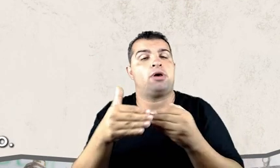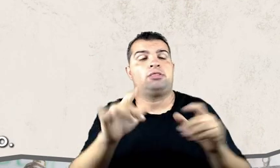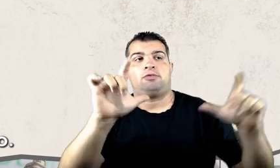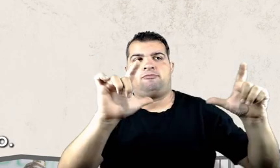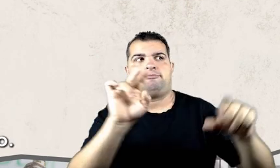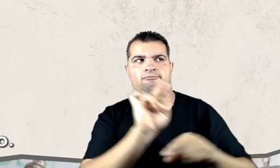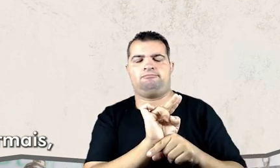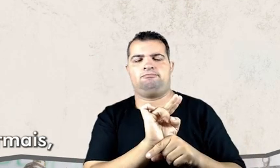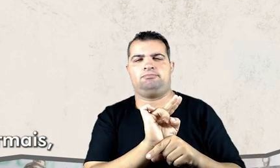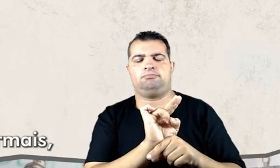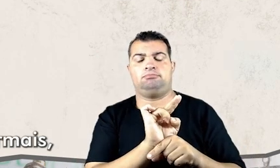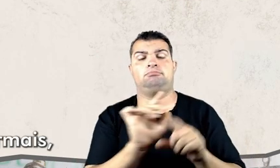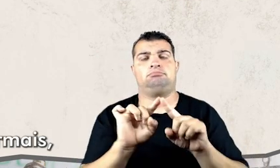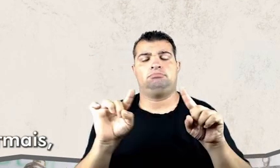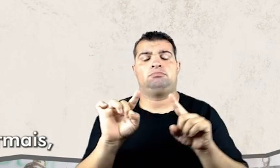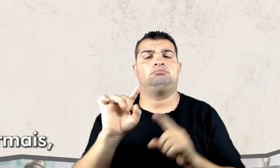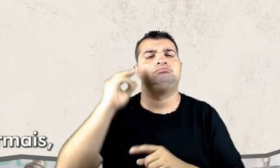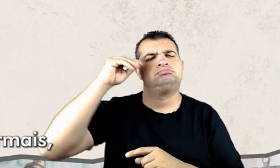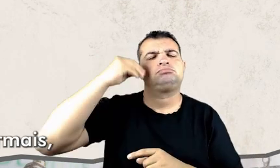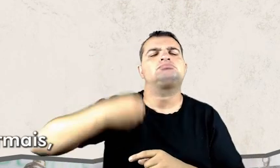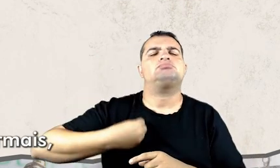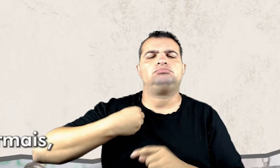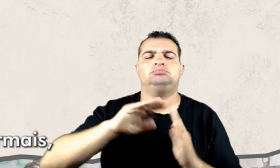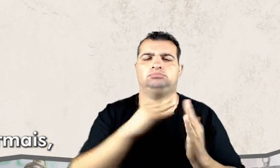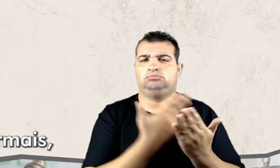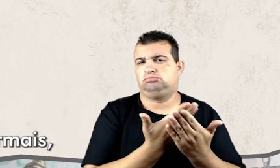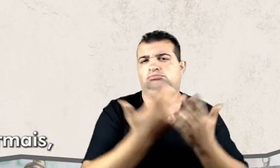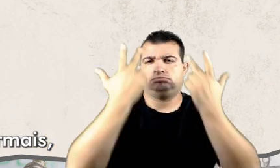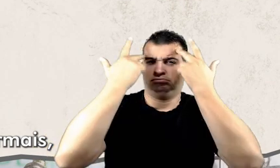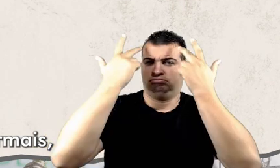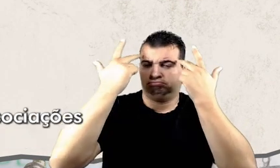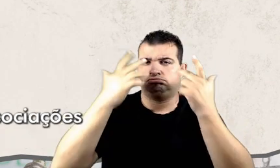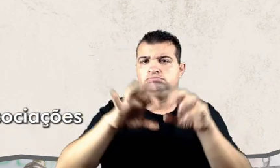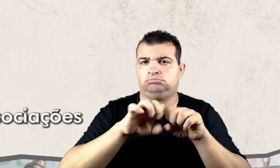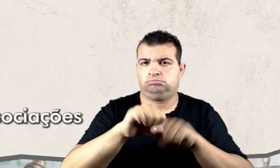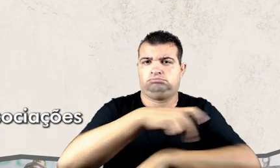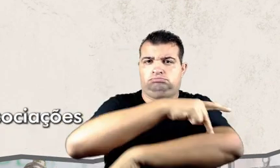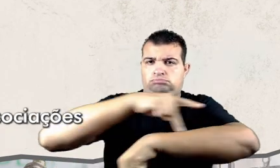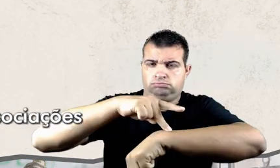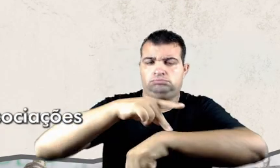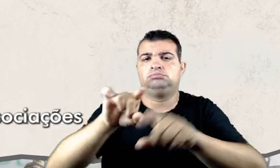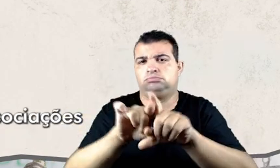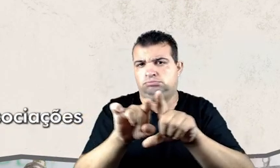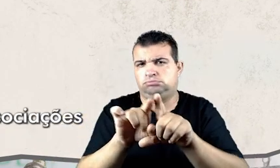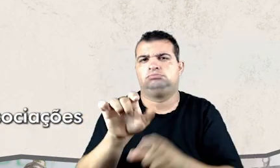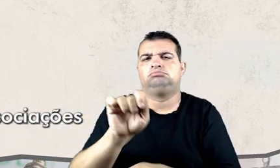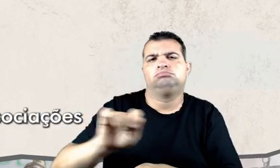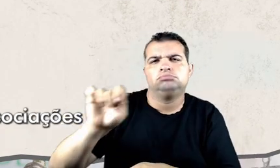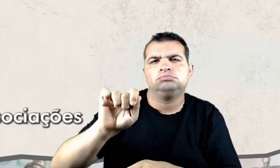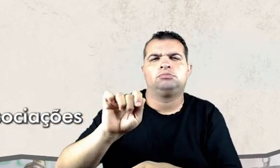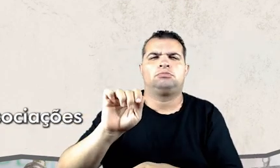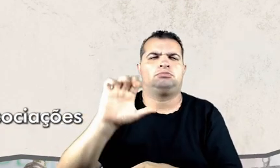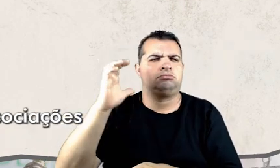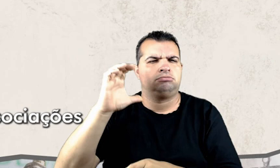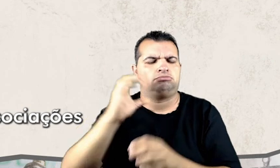a ver televisão. Quanto à psicologia, ela está presente nas escolas normais, nas formações pedagógicas, em